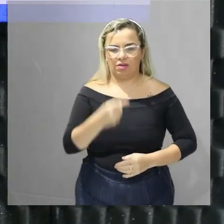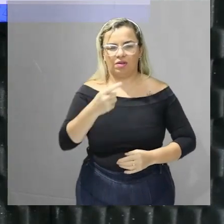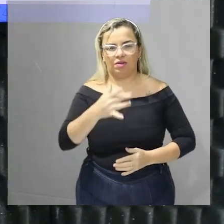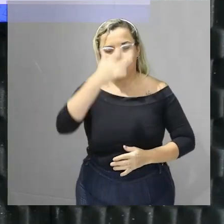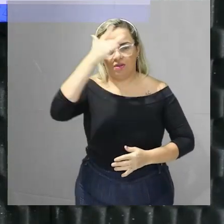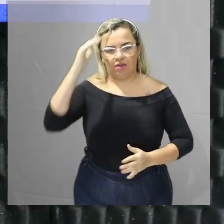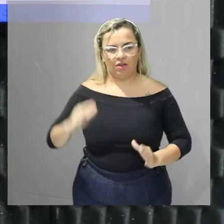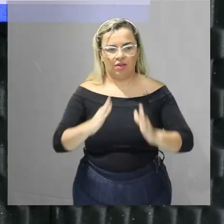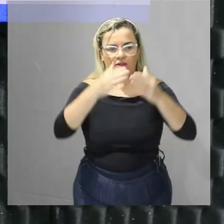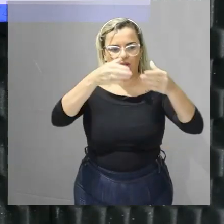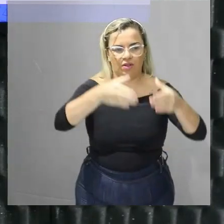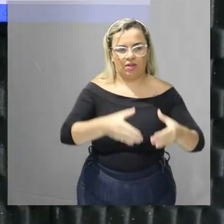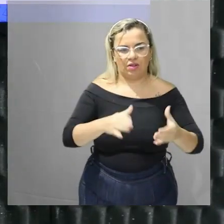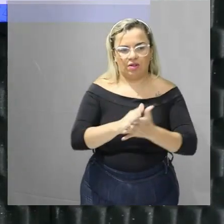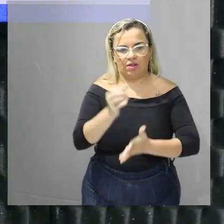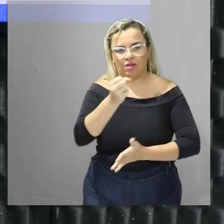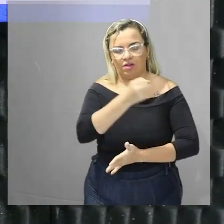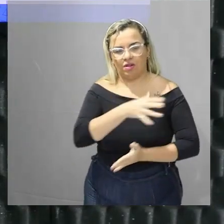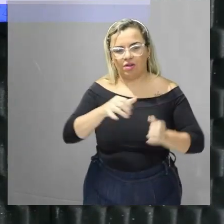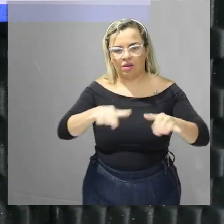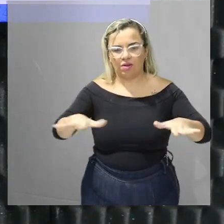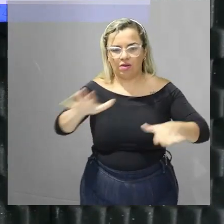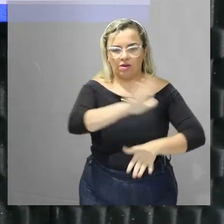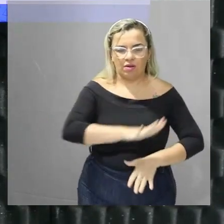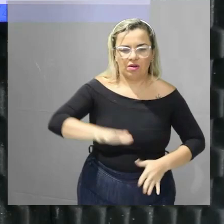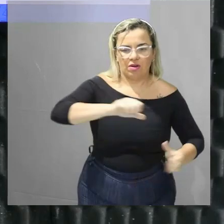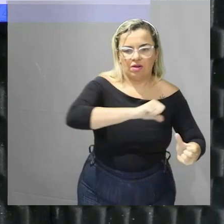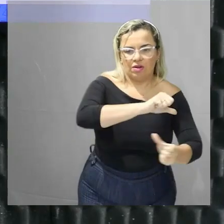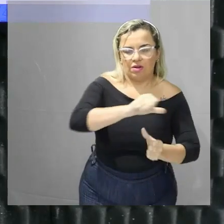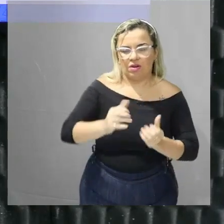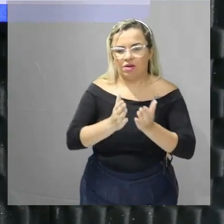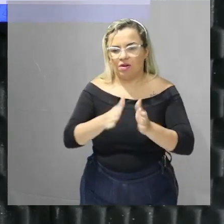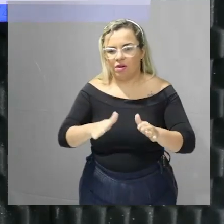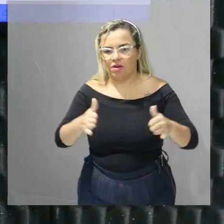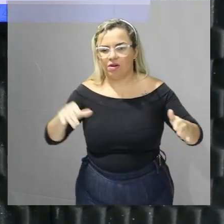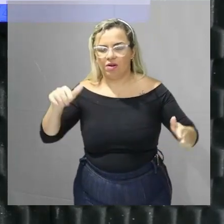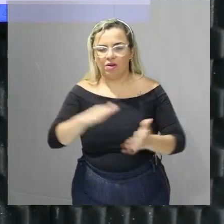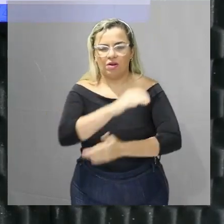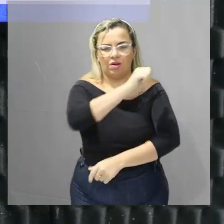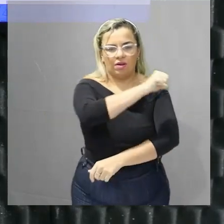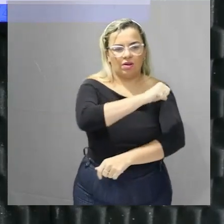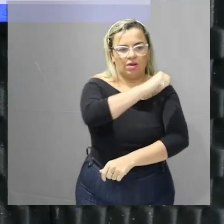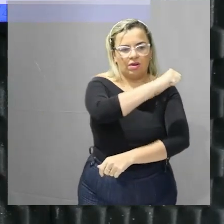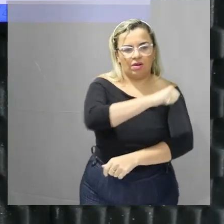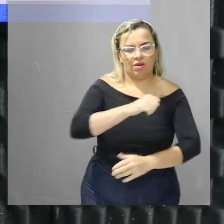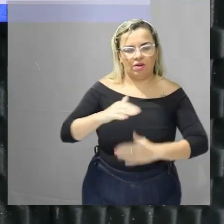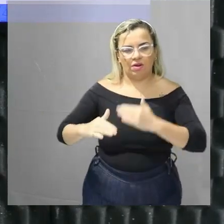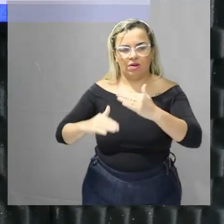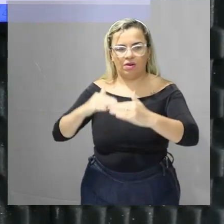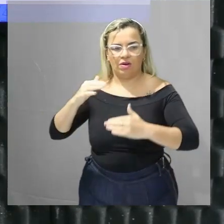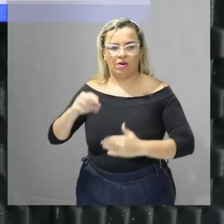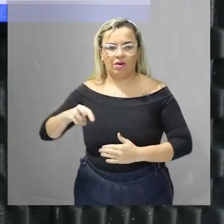configuração socioespacial capaz de alçar a área portuária do Rio de Janeiro ao patamar dos